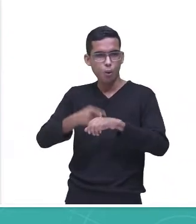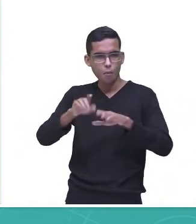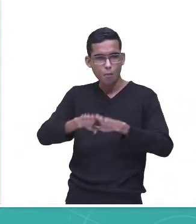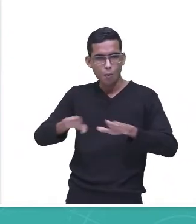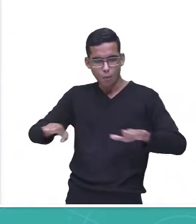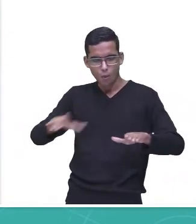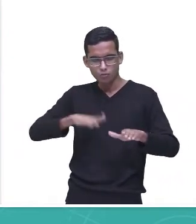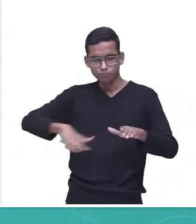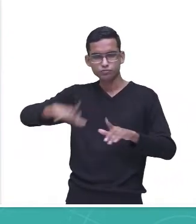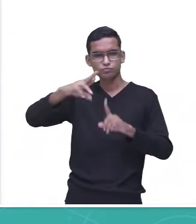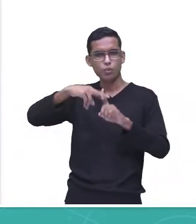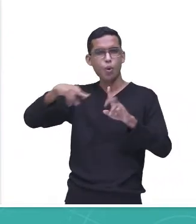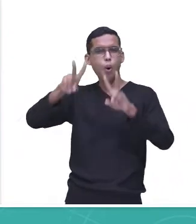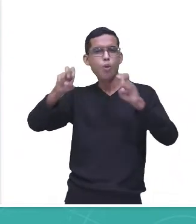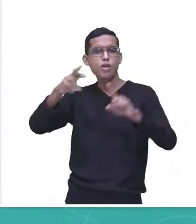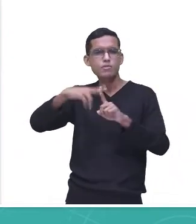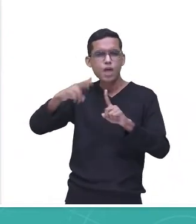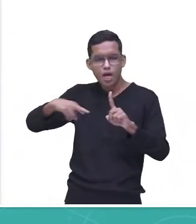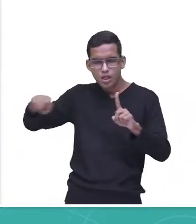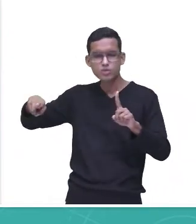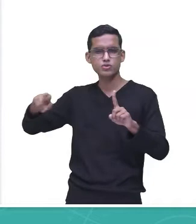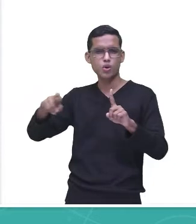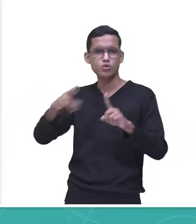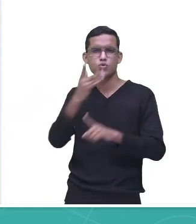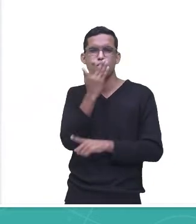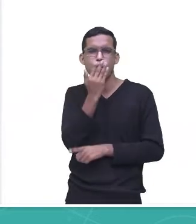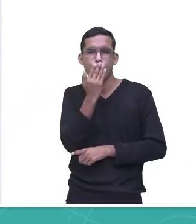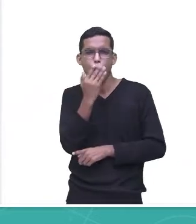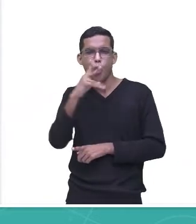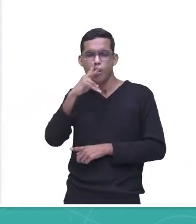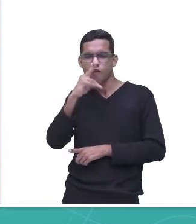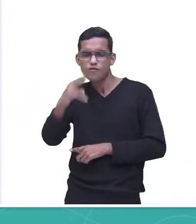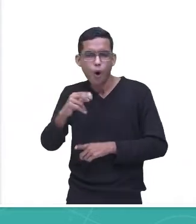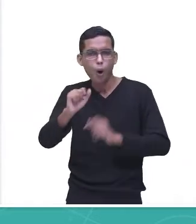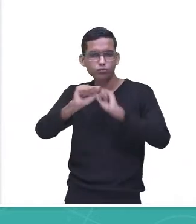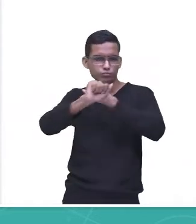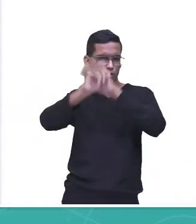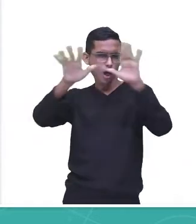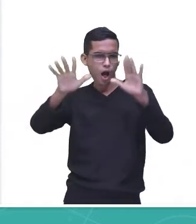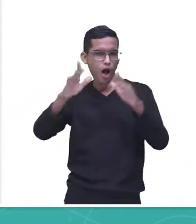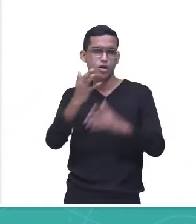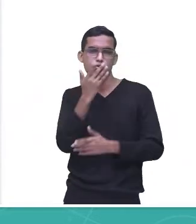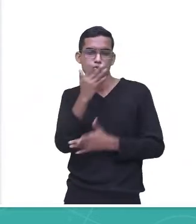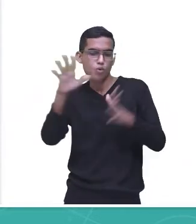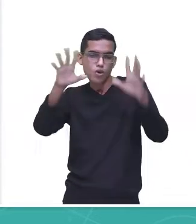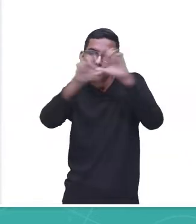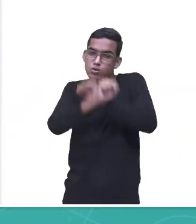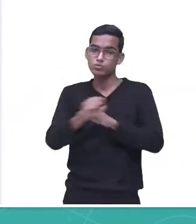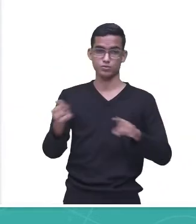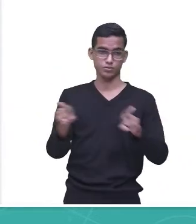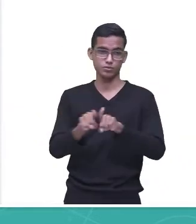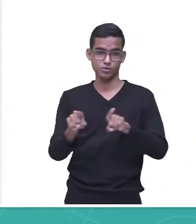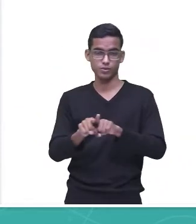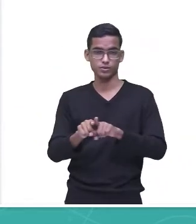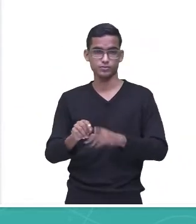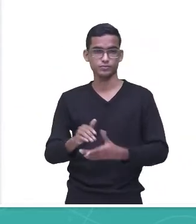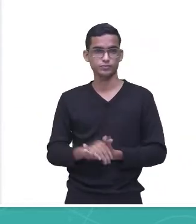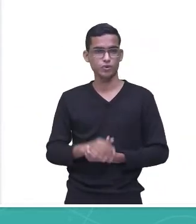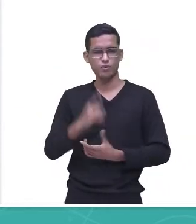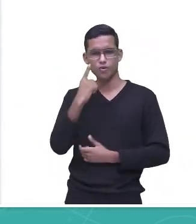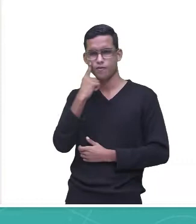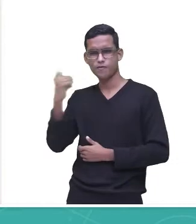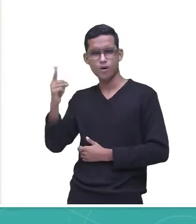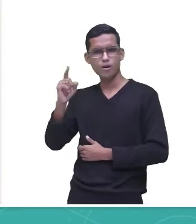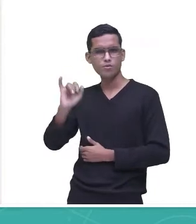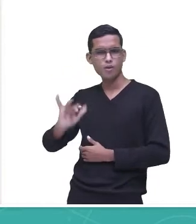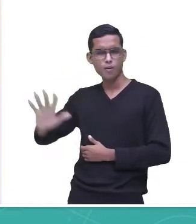paredes dos templos religiosos. Então vamos mostrar para vocês uma pintura do estilo gótico. Aqui,